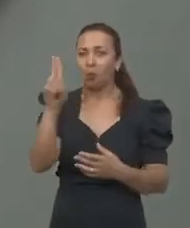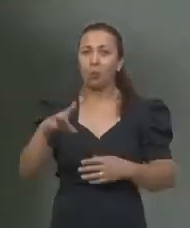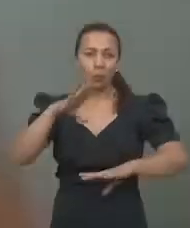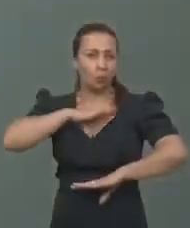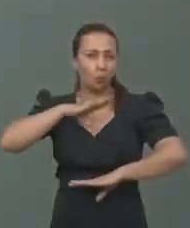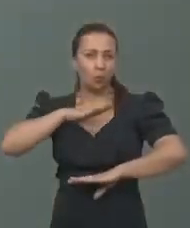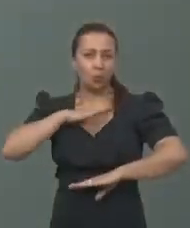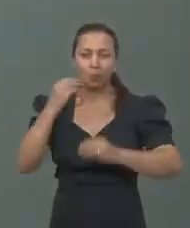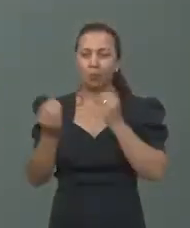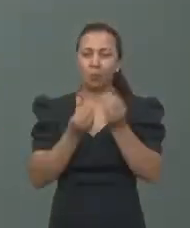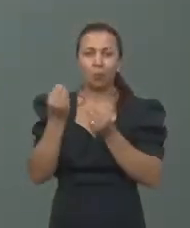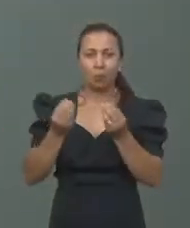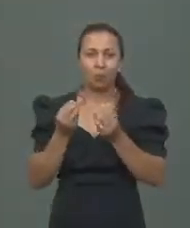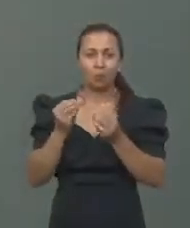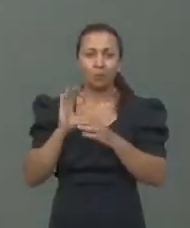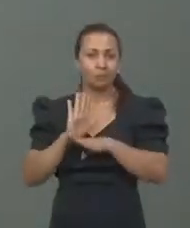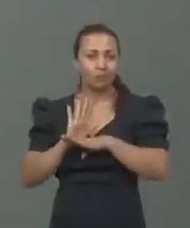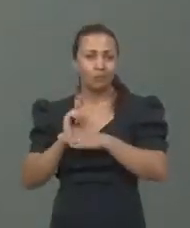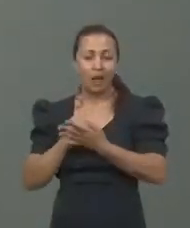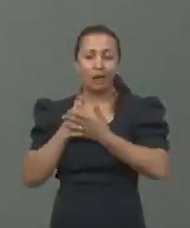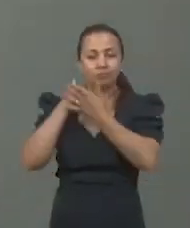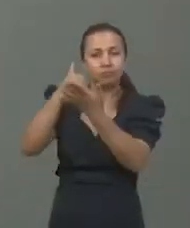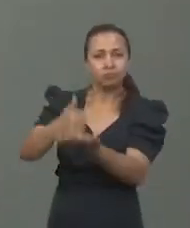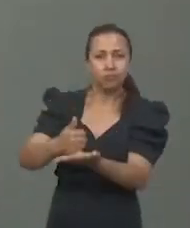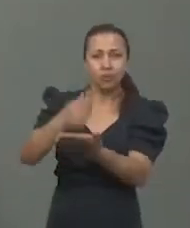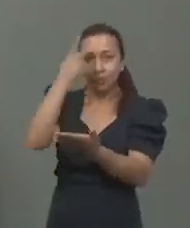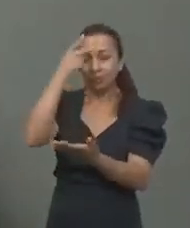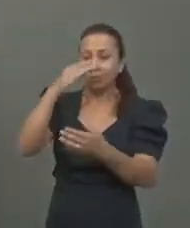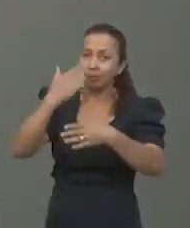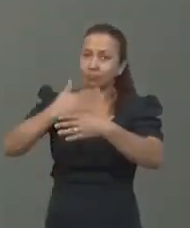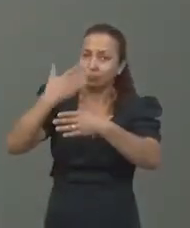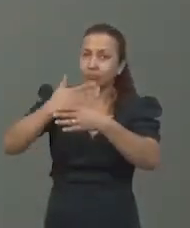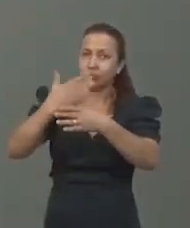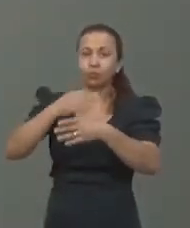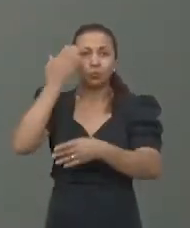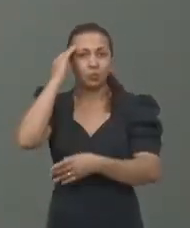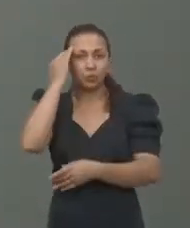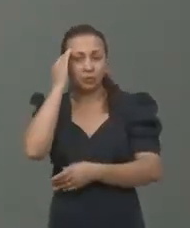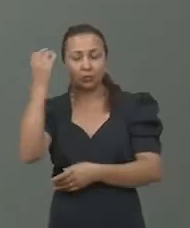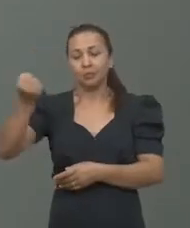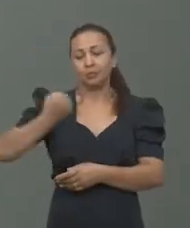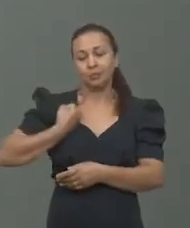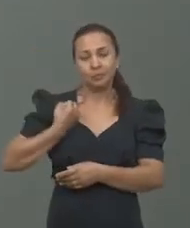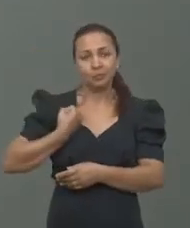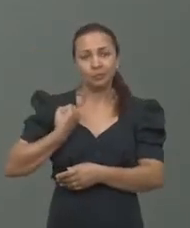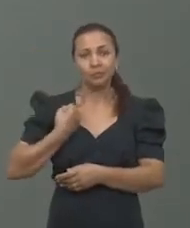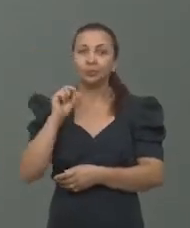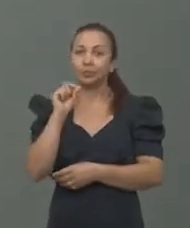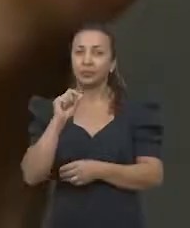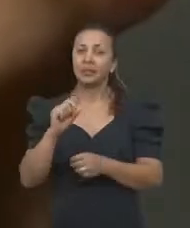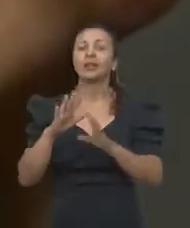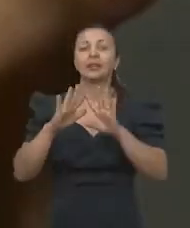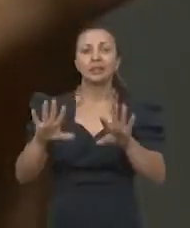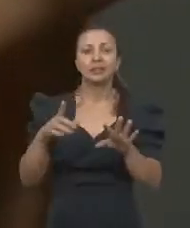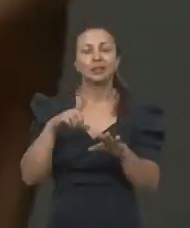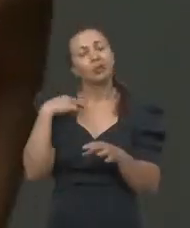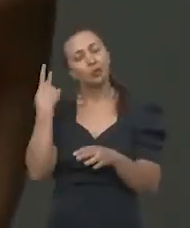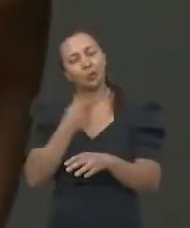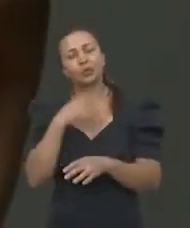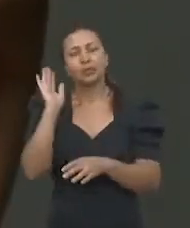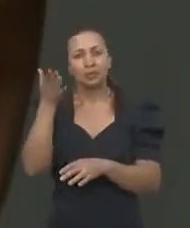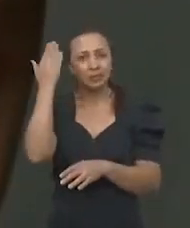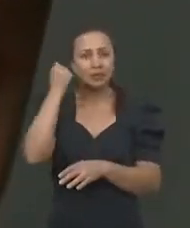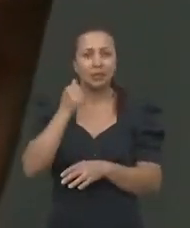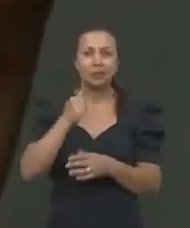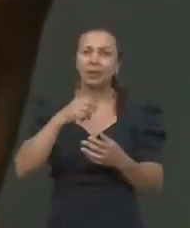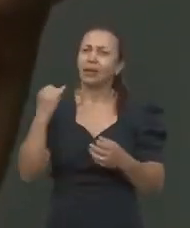o corpo como auxiliar na construção, né, dessa noção de número, que por sua vez a